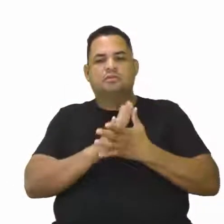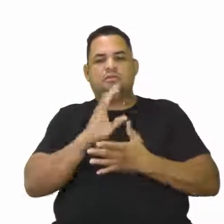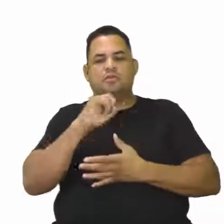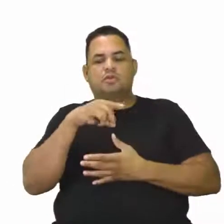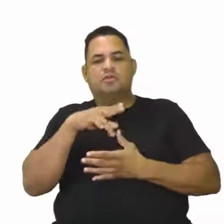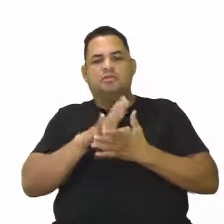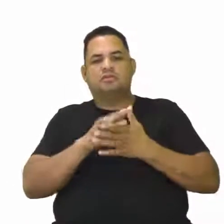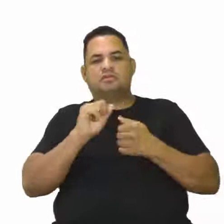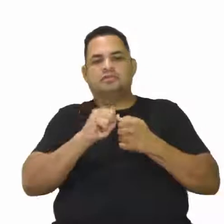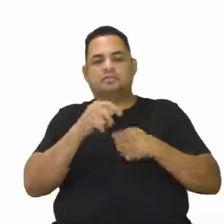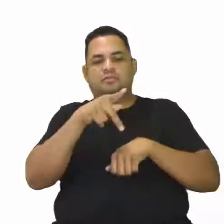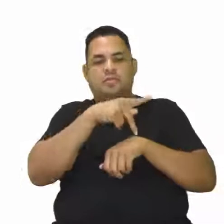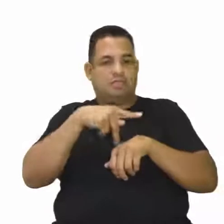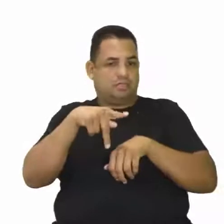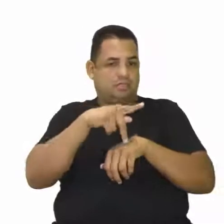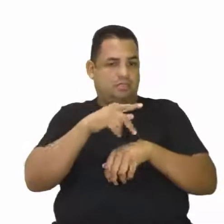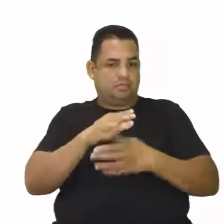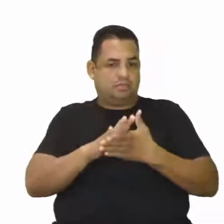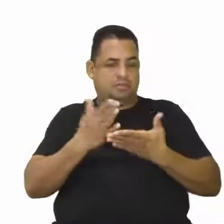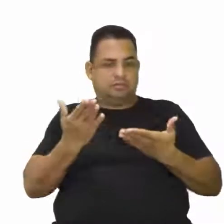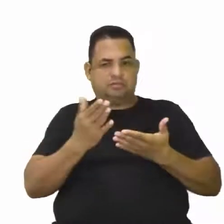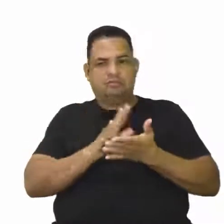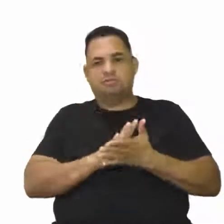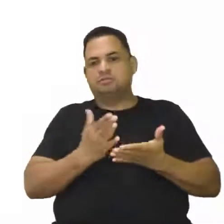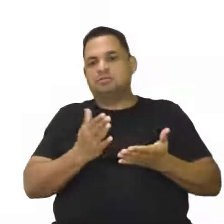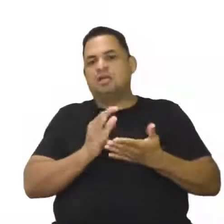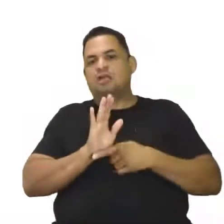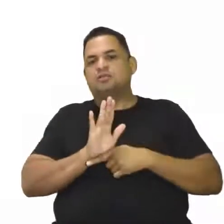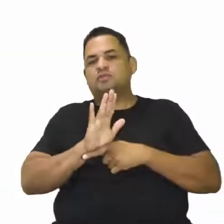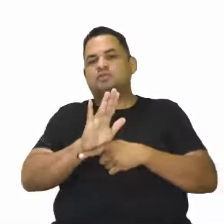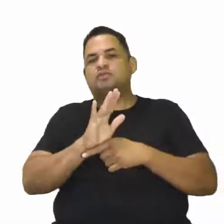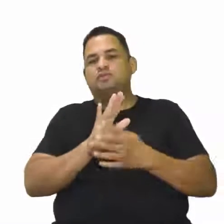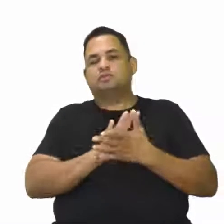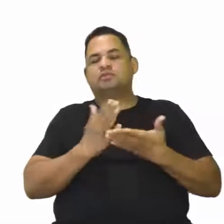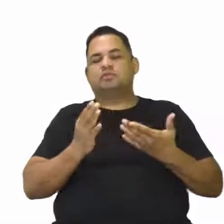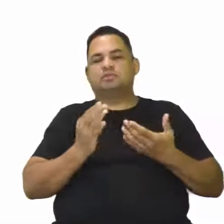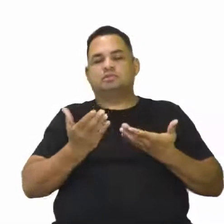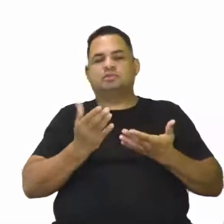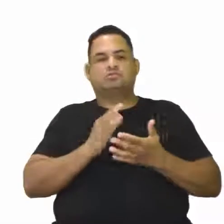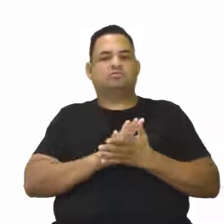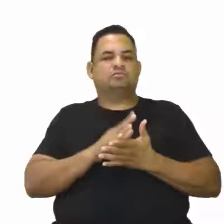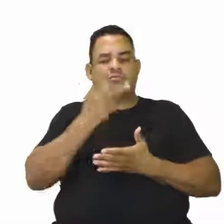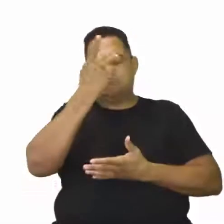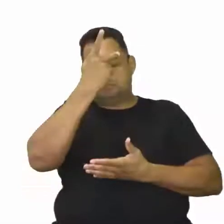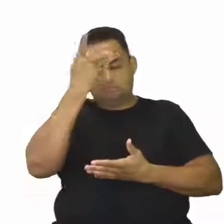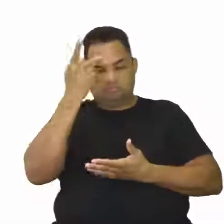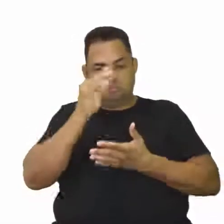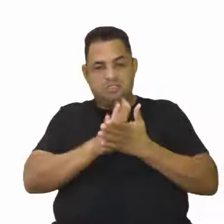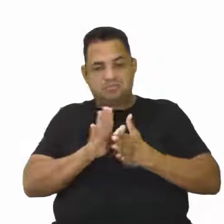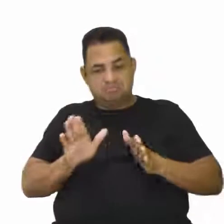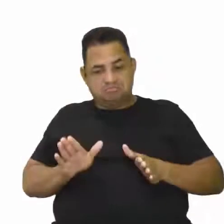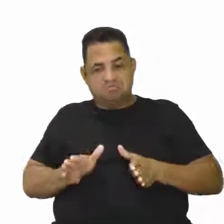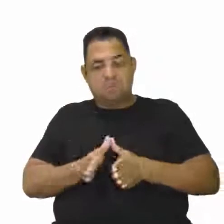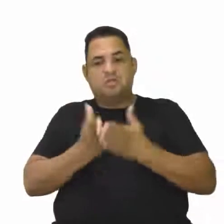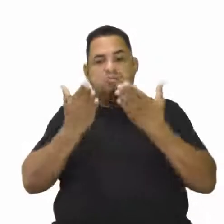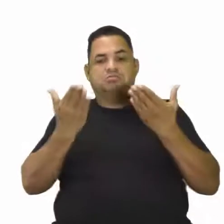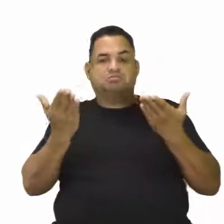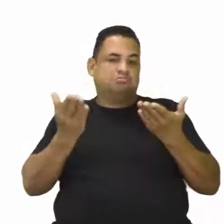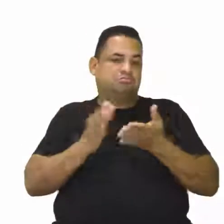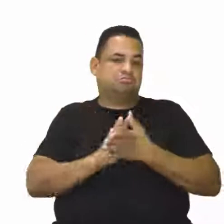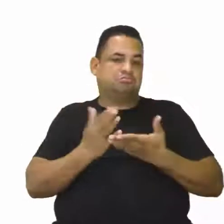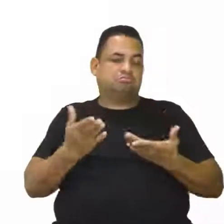no país. É, ou vai beneficiar esse tipo de coletivo, que vai ajudar as pessoas menos favorecidas.